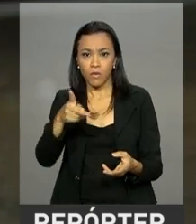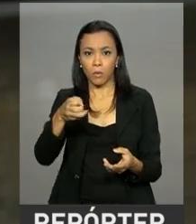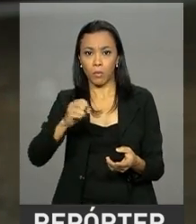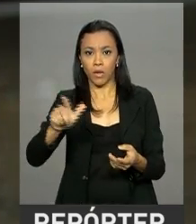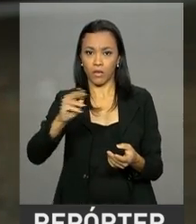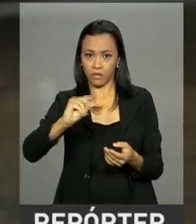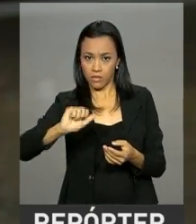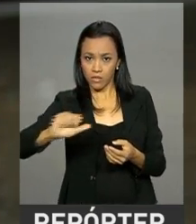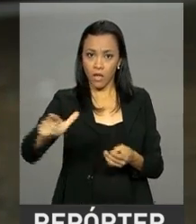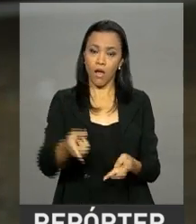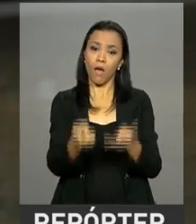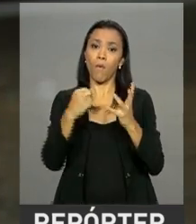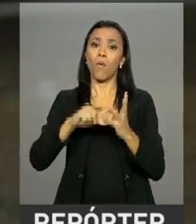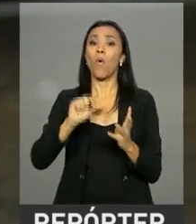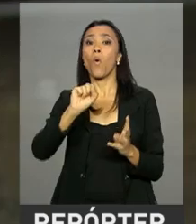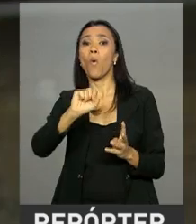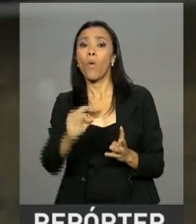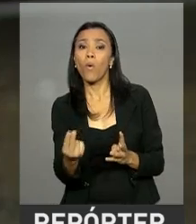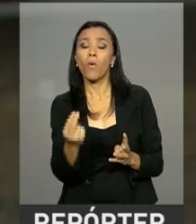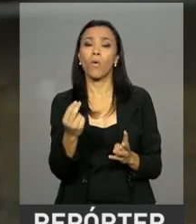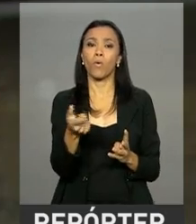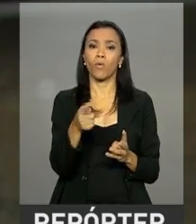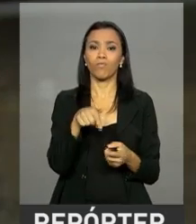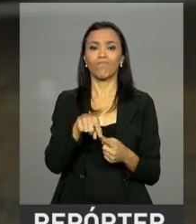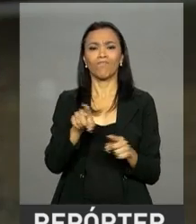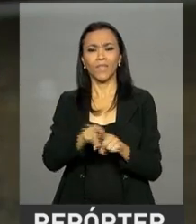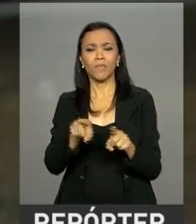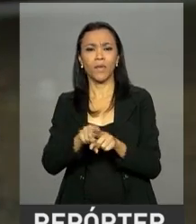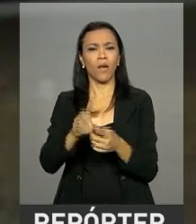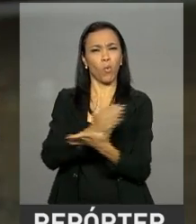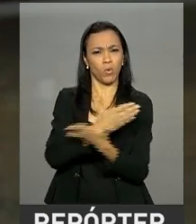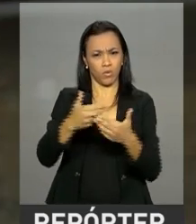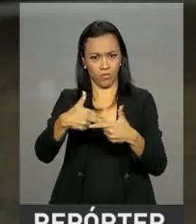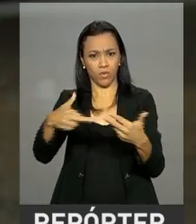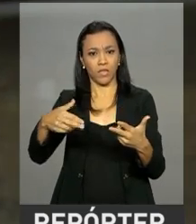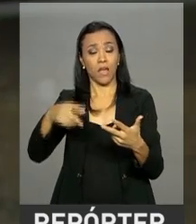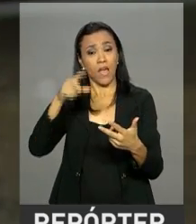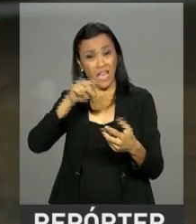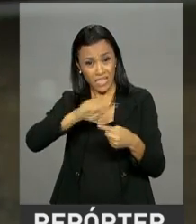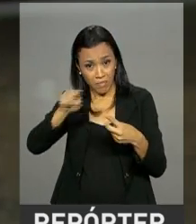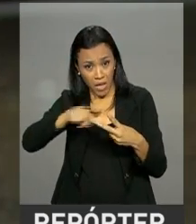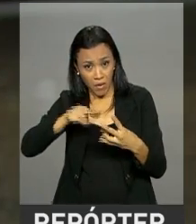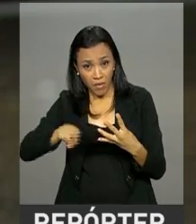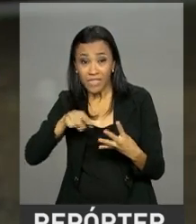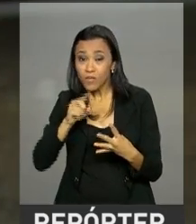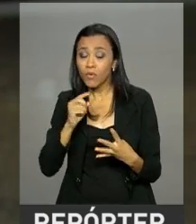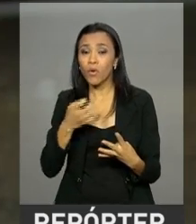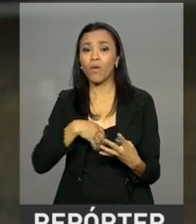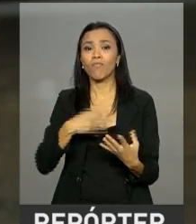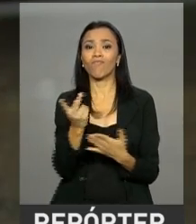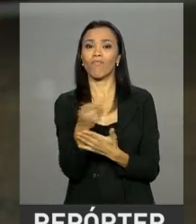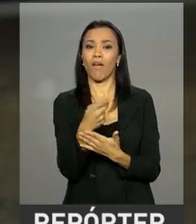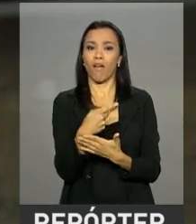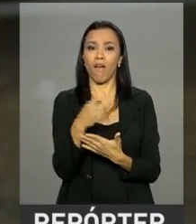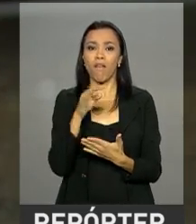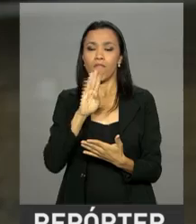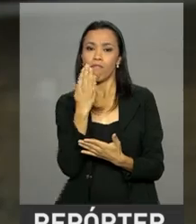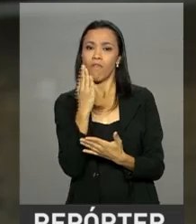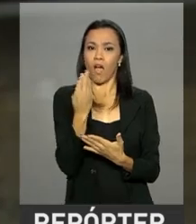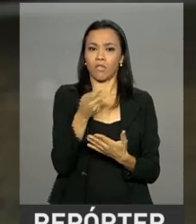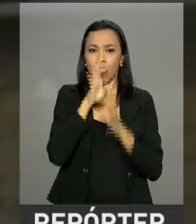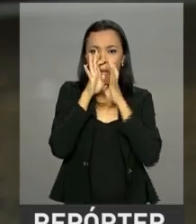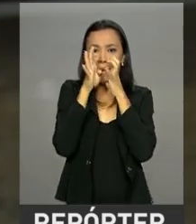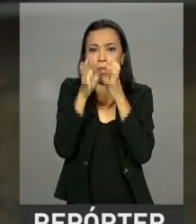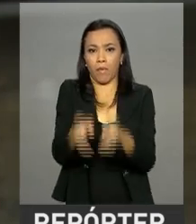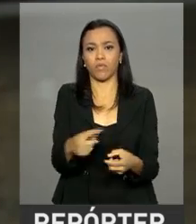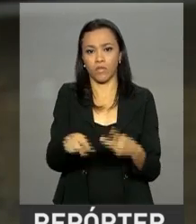revogação da consolidação das leis do trabalho a nota também diz que essas foram falsas acusações feitas ao governo e que